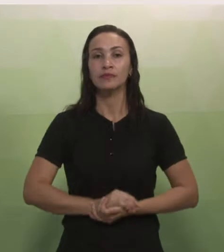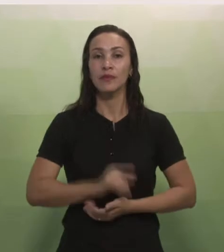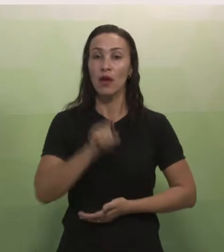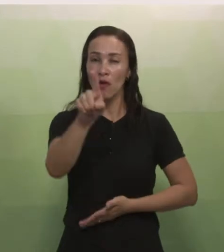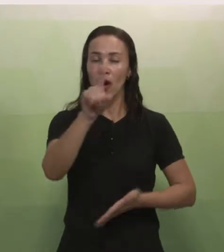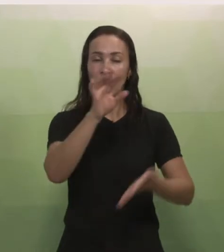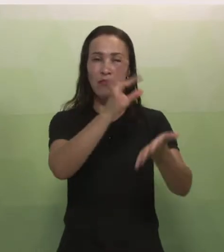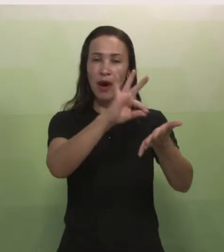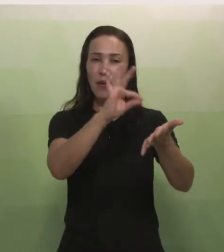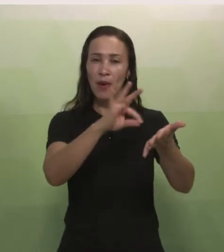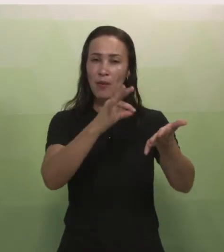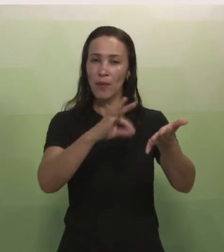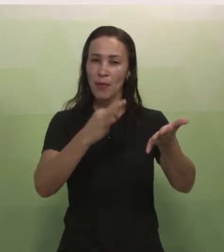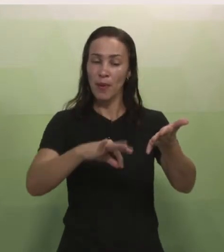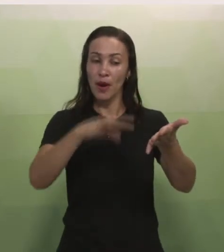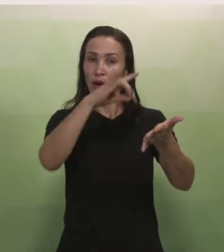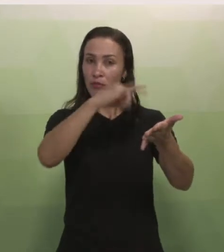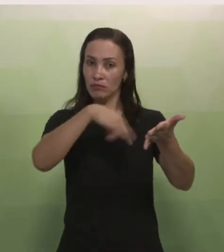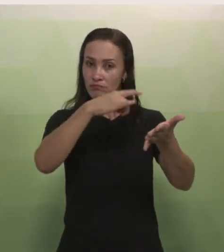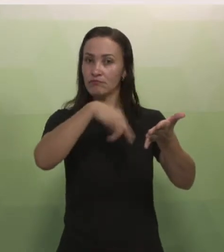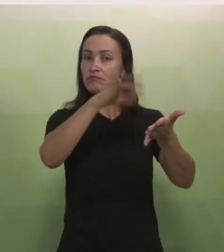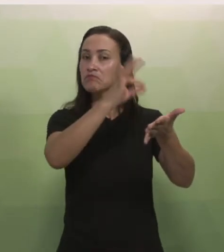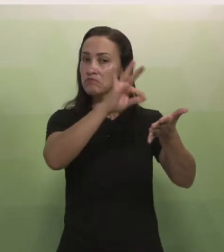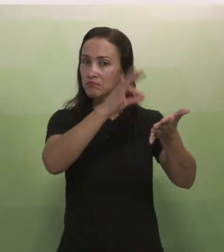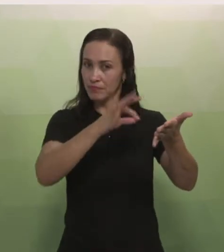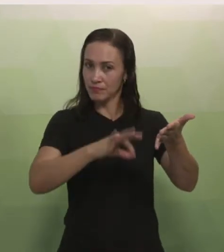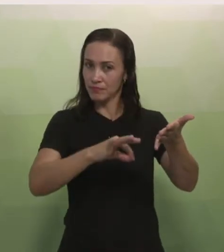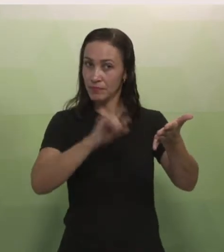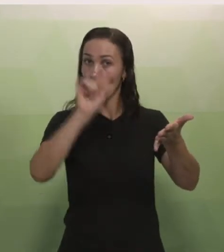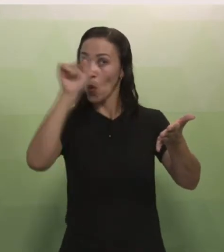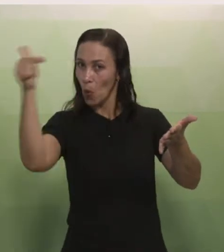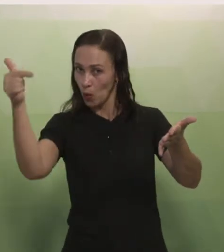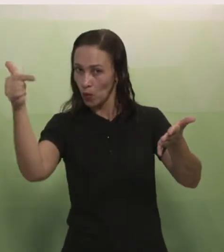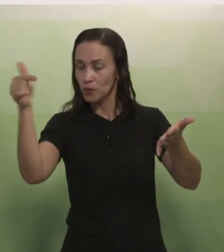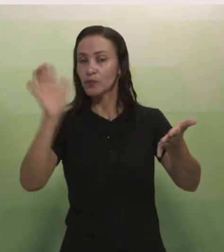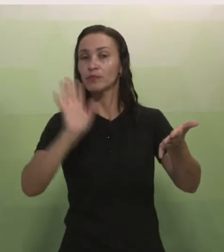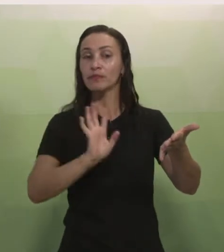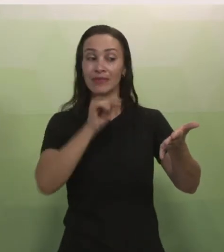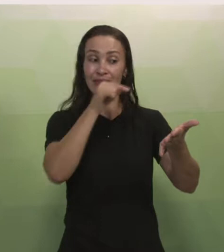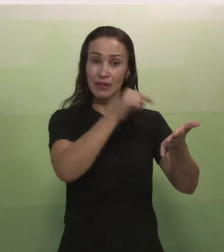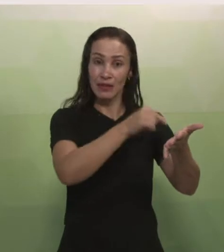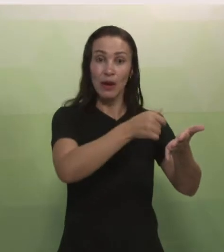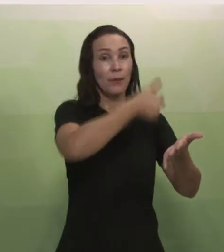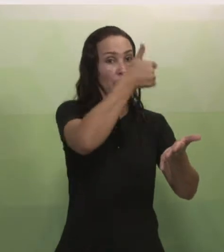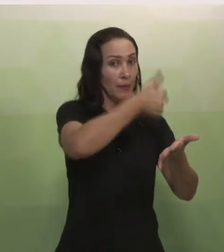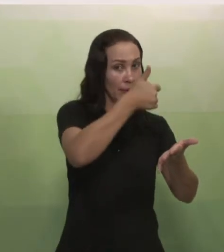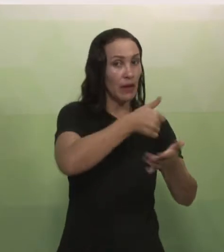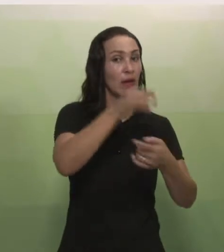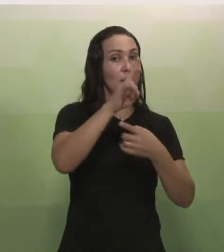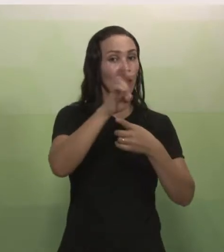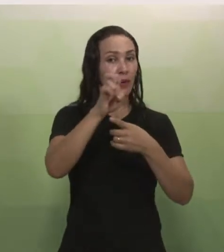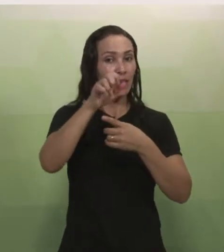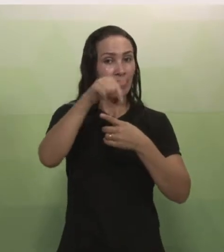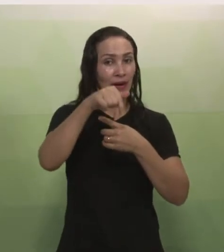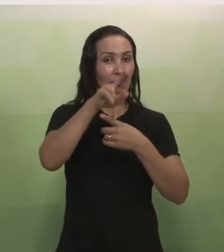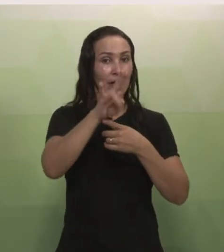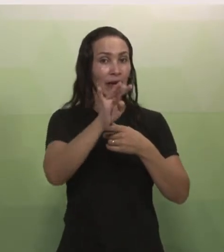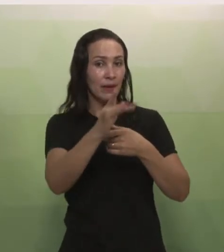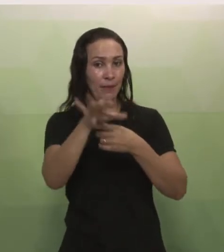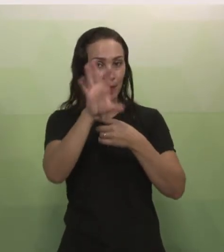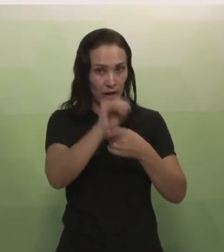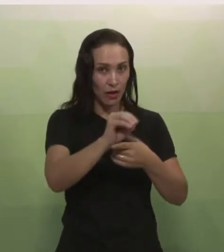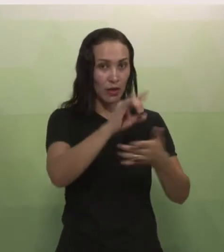vai preencher o formulário, outro, né, não é esse, esse é o primeiro é o requerimento, depois ele